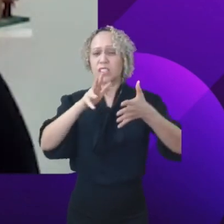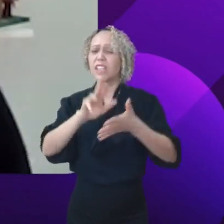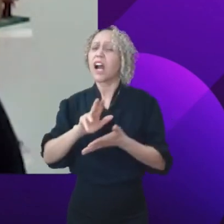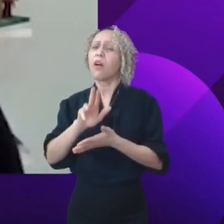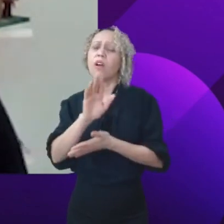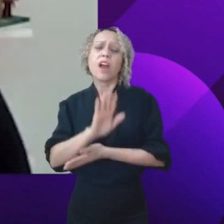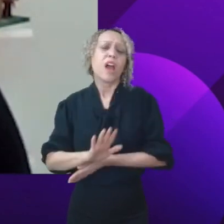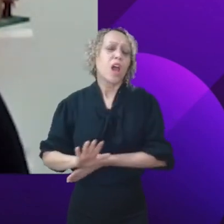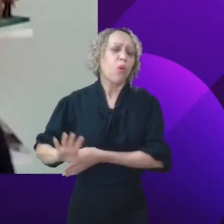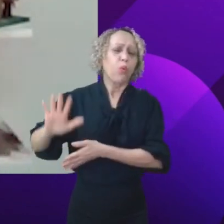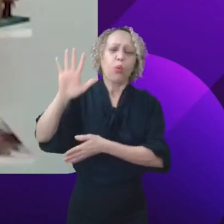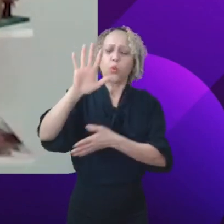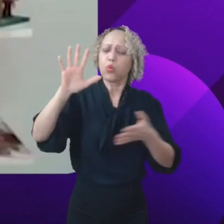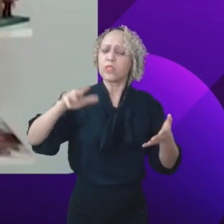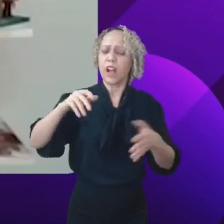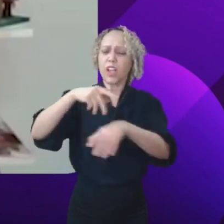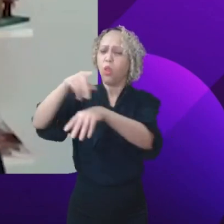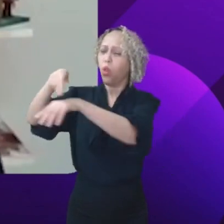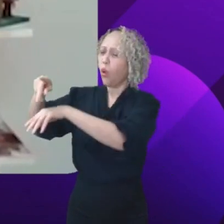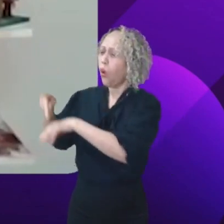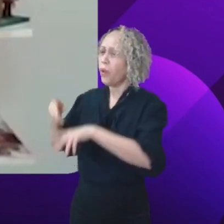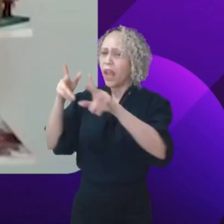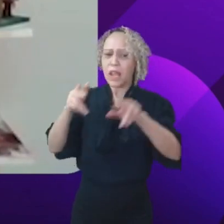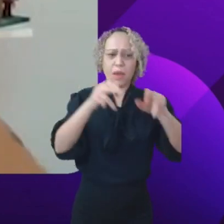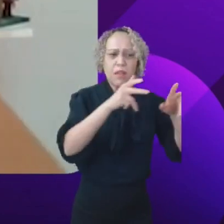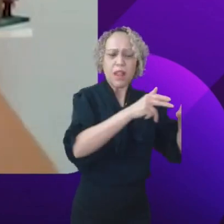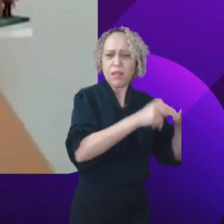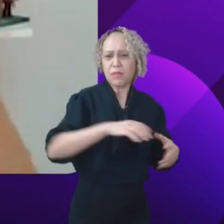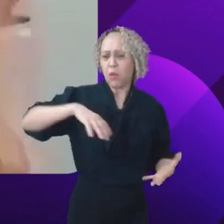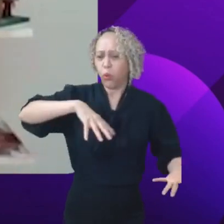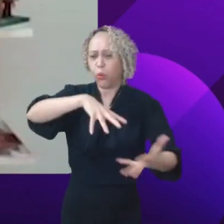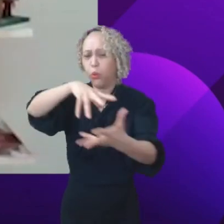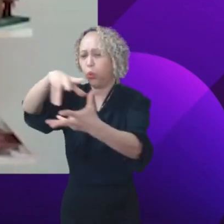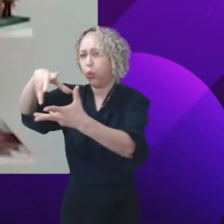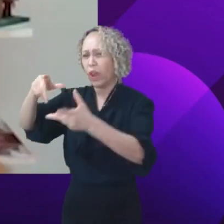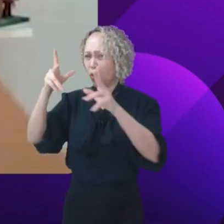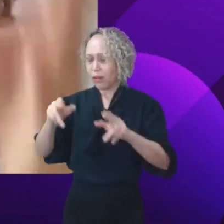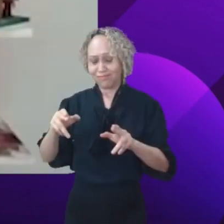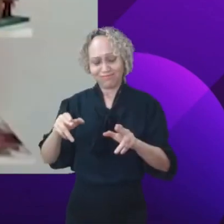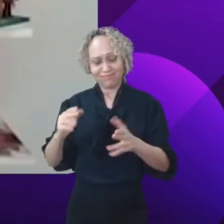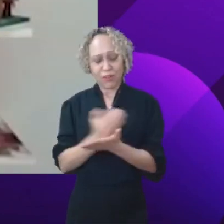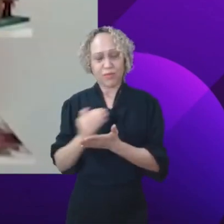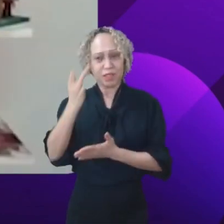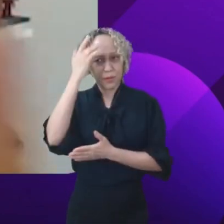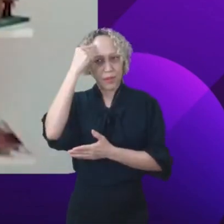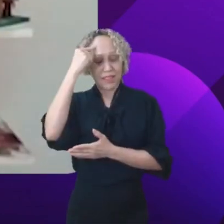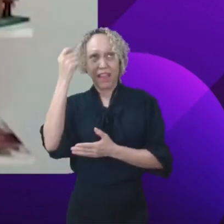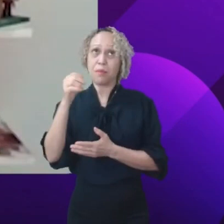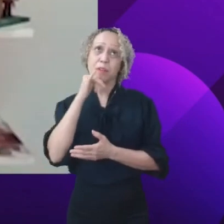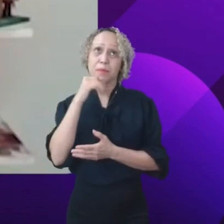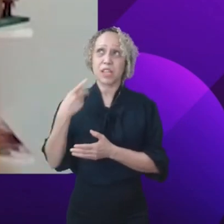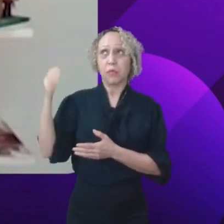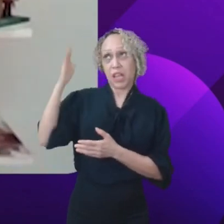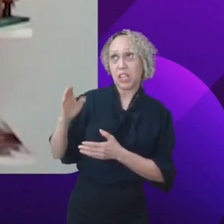que é sinalizada aqui no Brasil, ela é sinalizada também nos Estados Unidos, é sinalizada na Europa, né? Nos